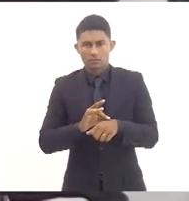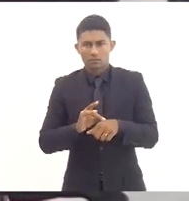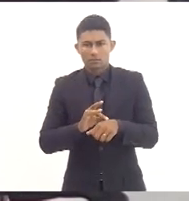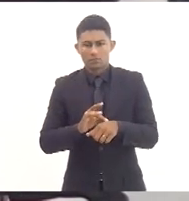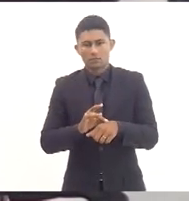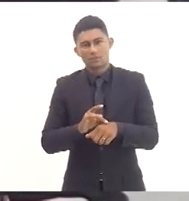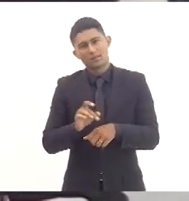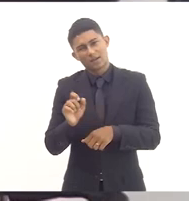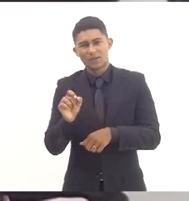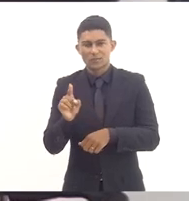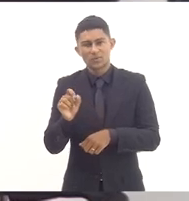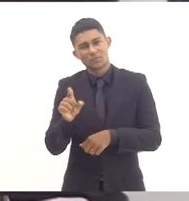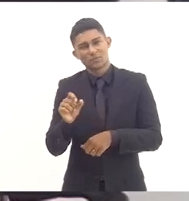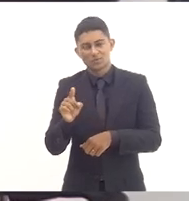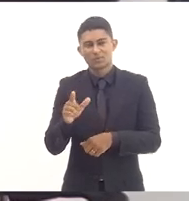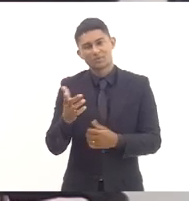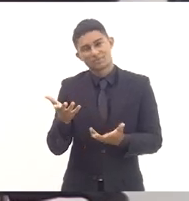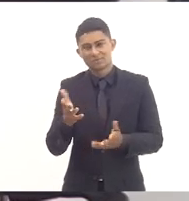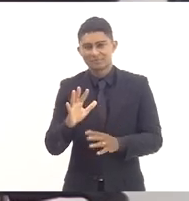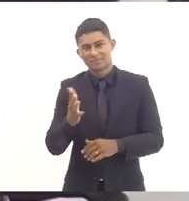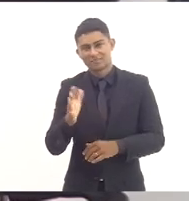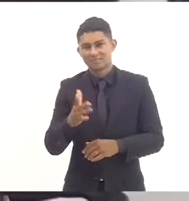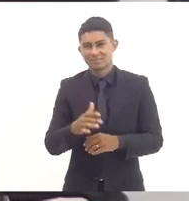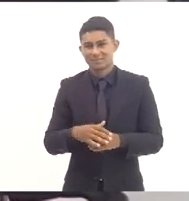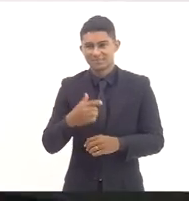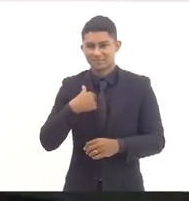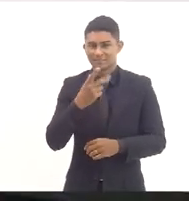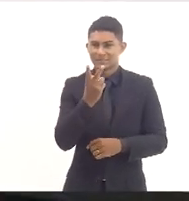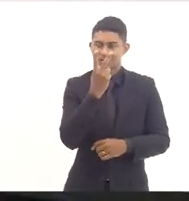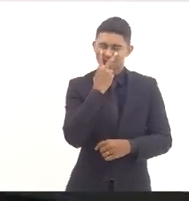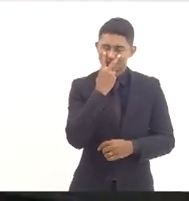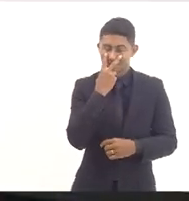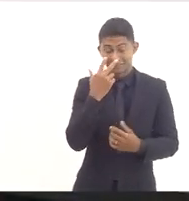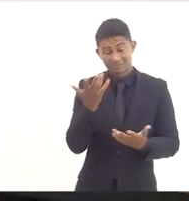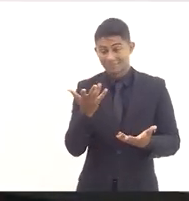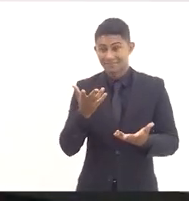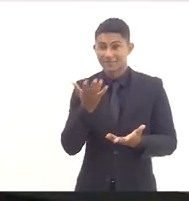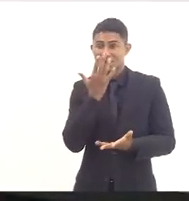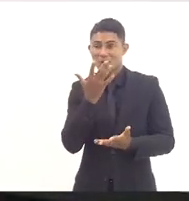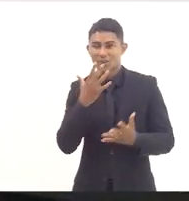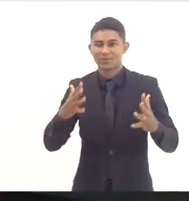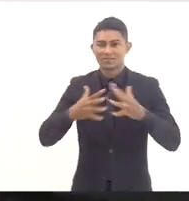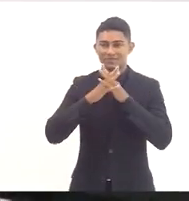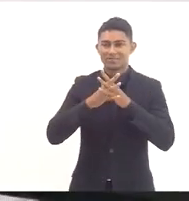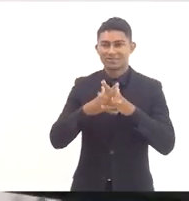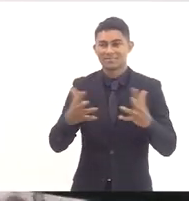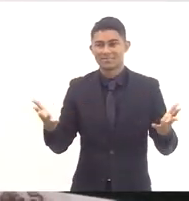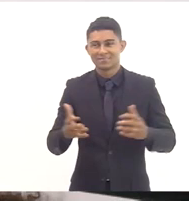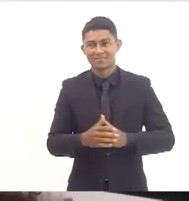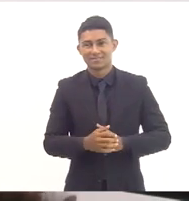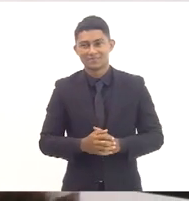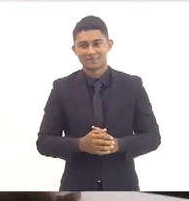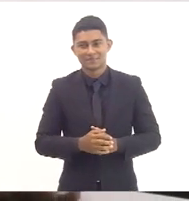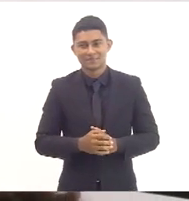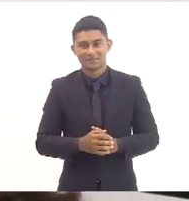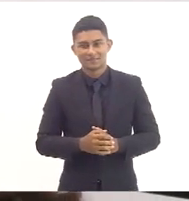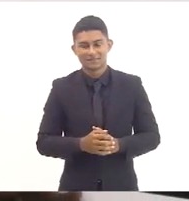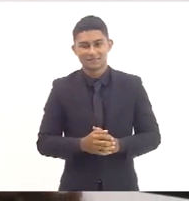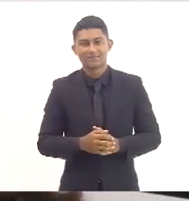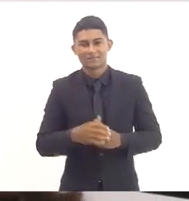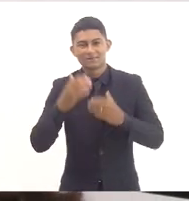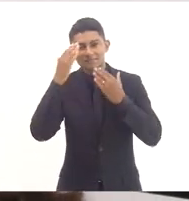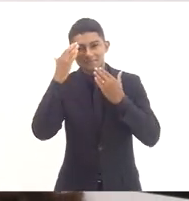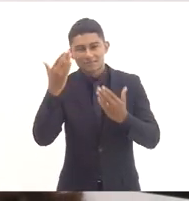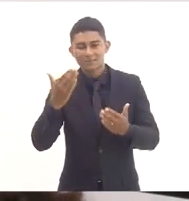aí as outras falei me segue porque daltônico lá né O bom é que